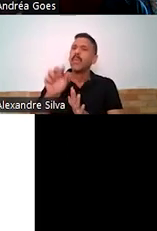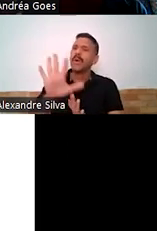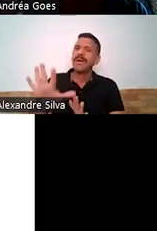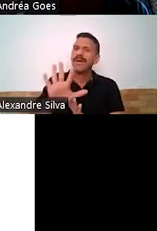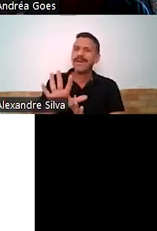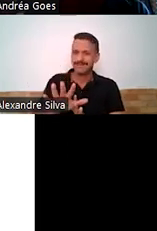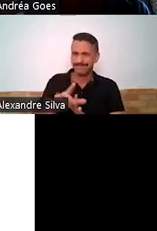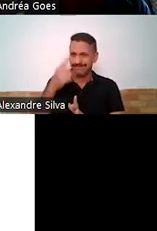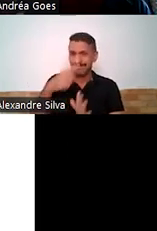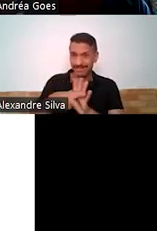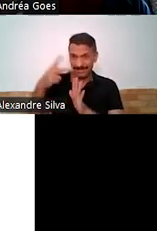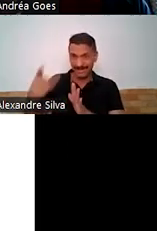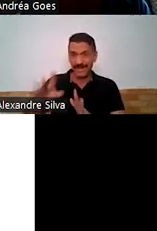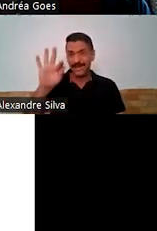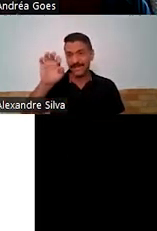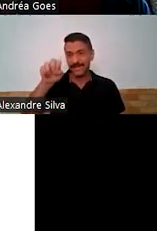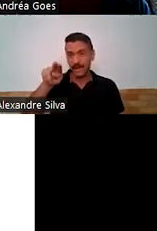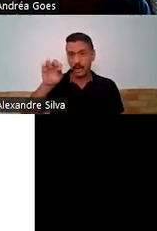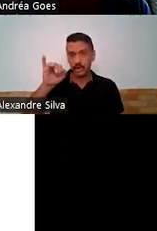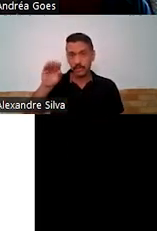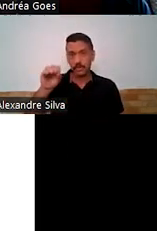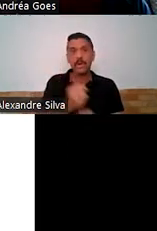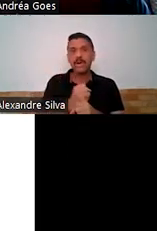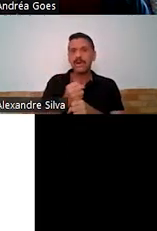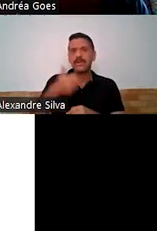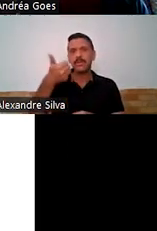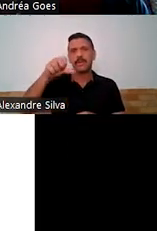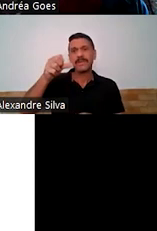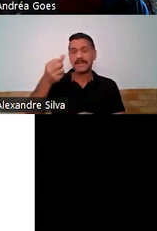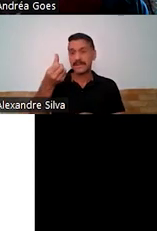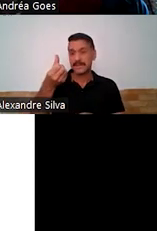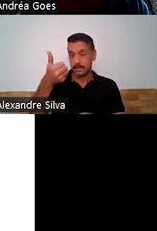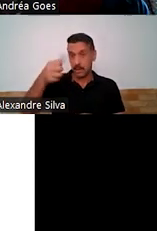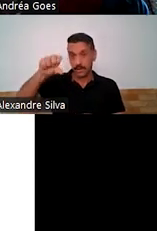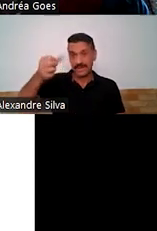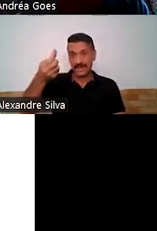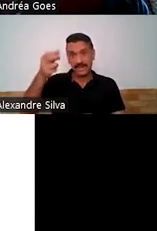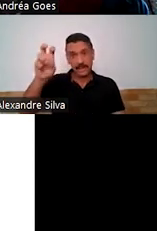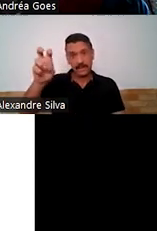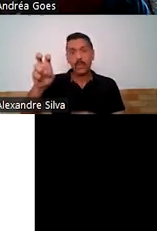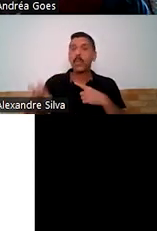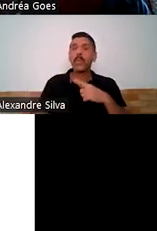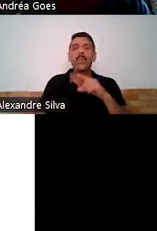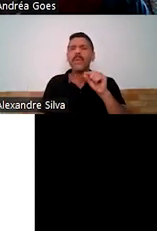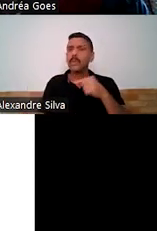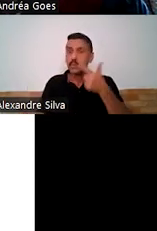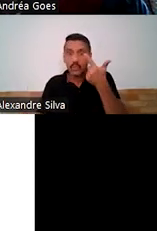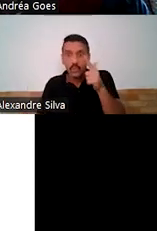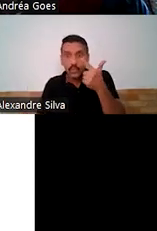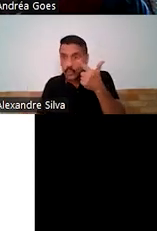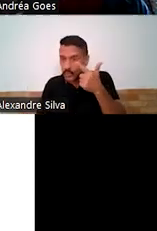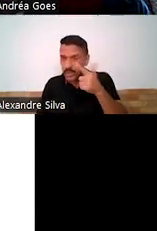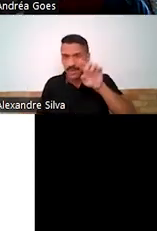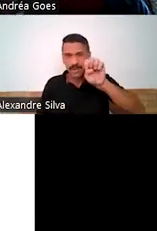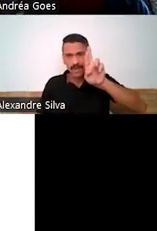ele estava analisando na época, em 1865. Então, não tendo, ou seja, ervilhas que tinham